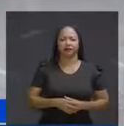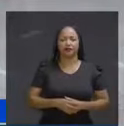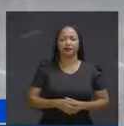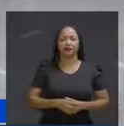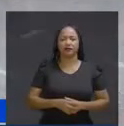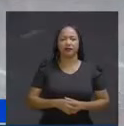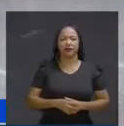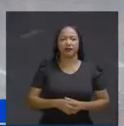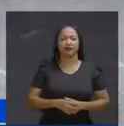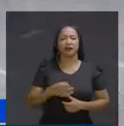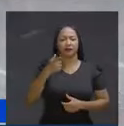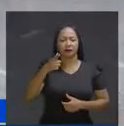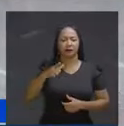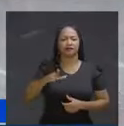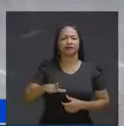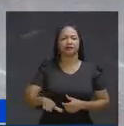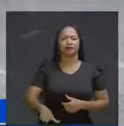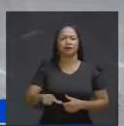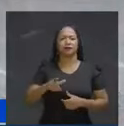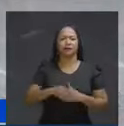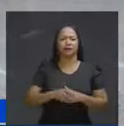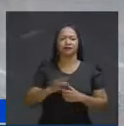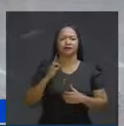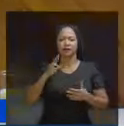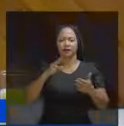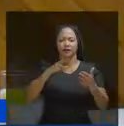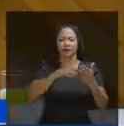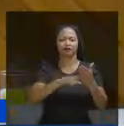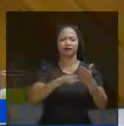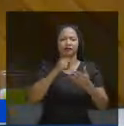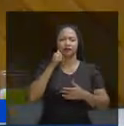Imagem ampla do plenário. Com a palavra, a ilustre relatora.